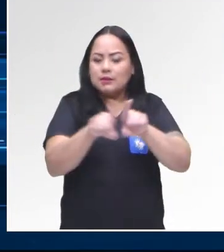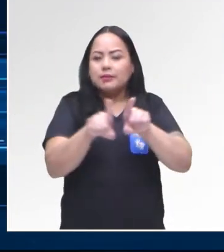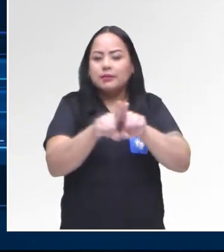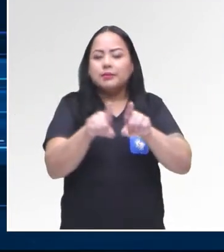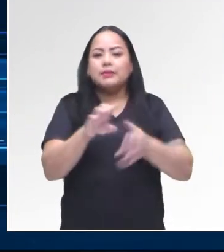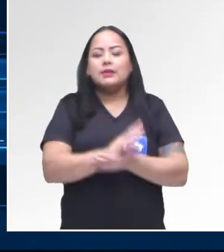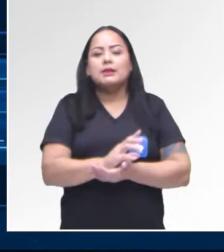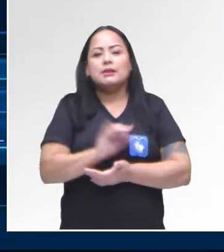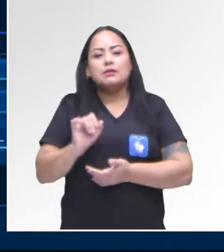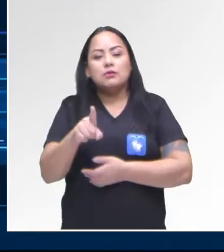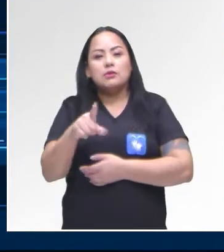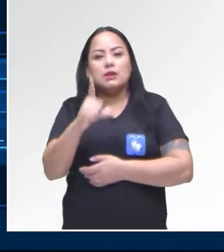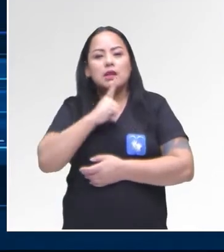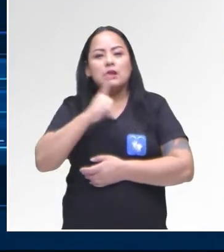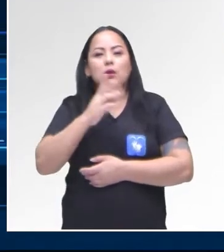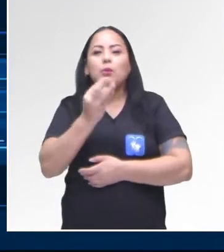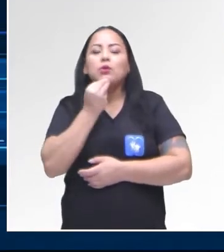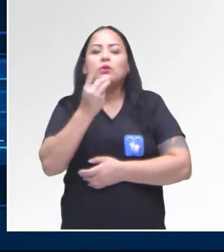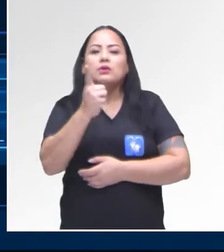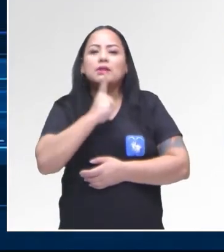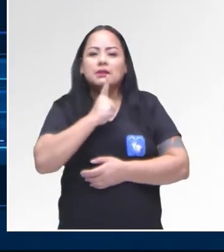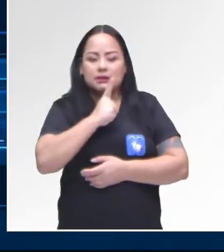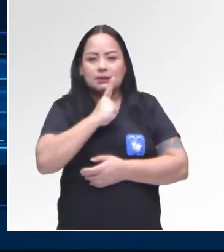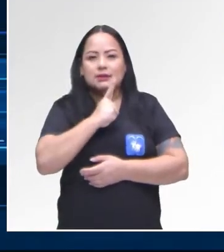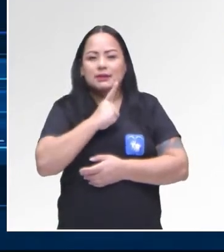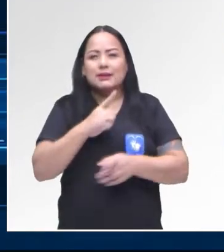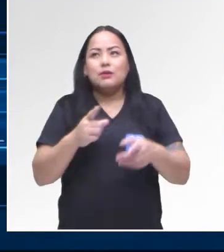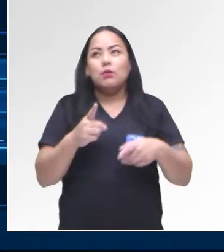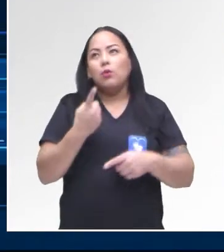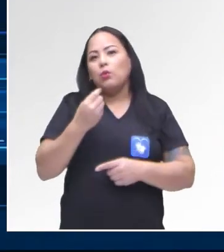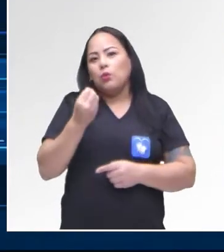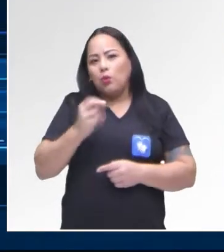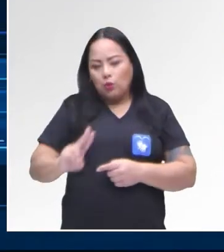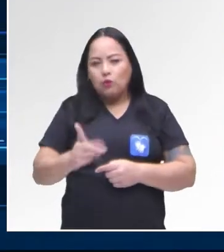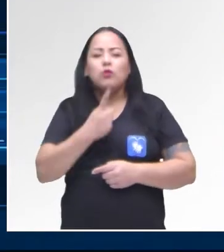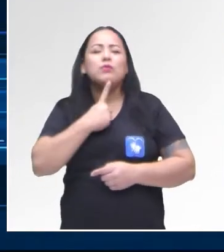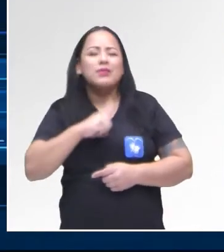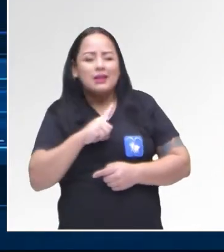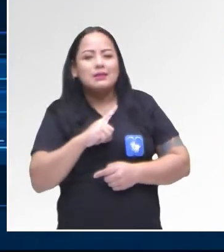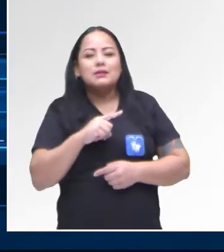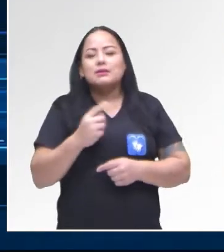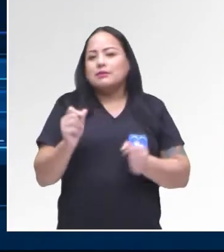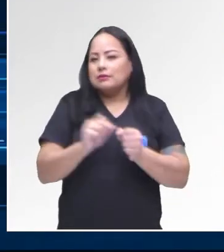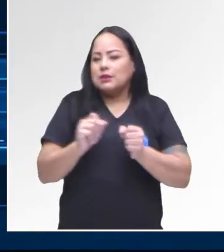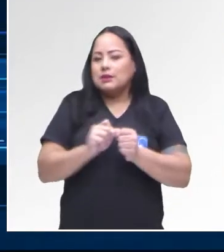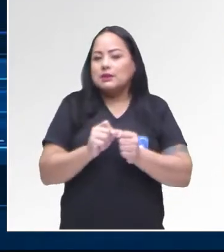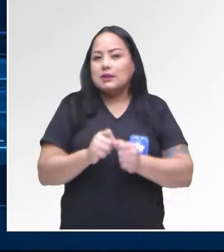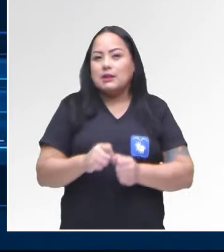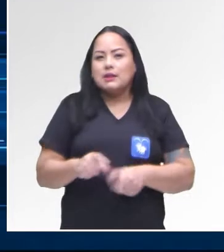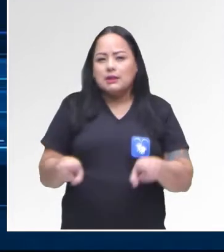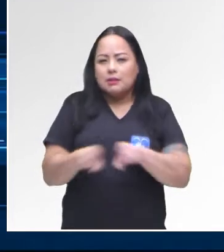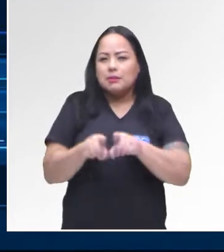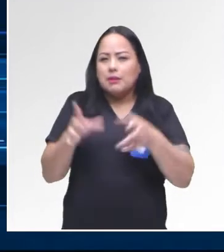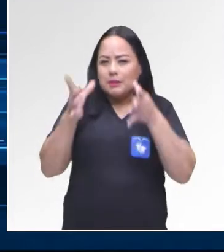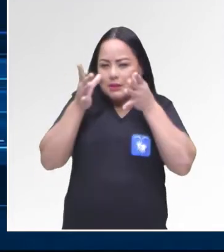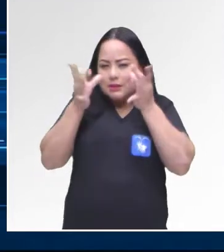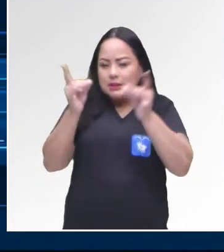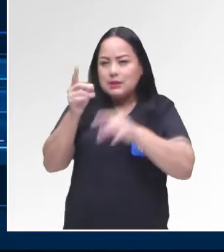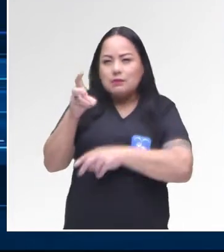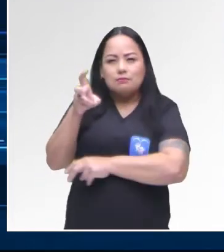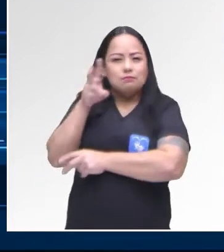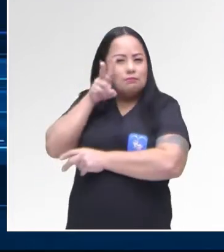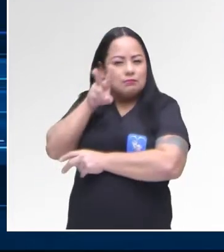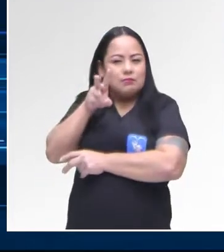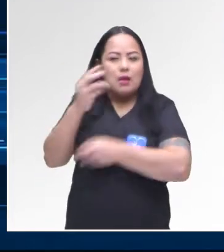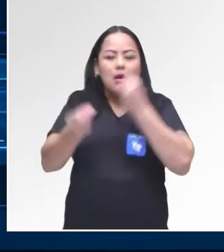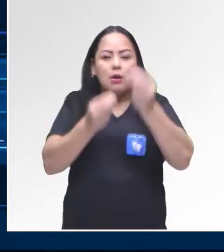Inclusive, se você tiver a oportunidade e quiser fazer isto, você pode também observar que é possível